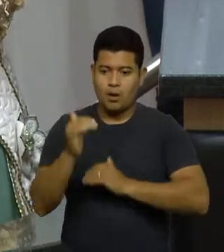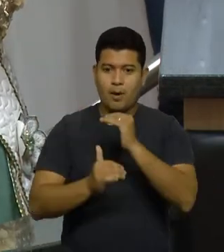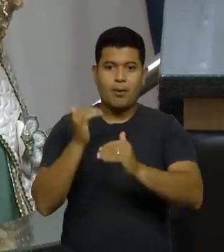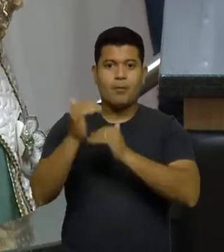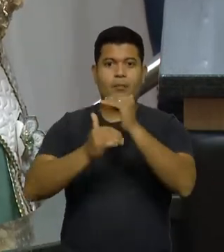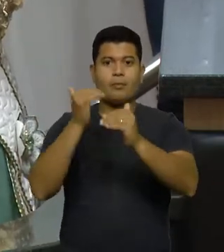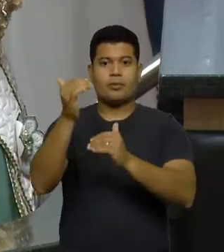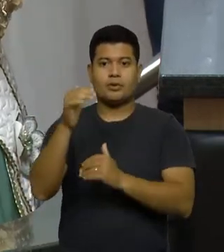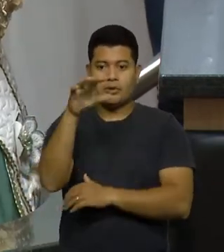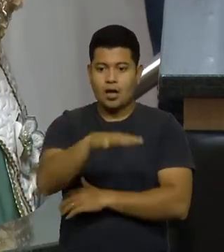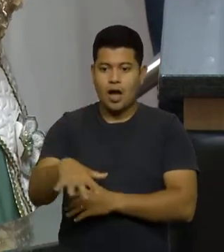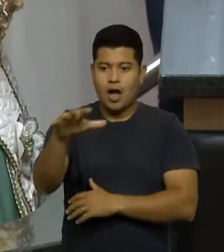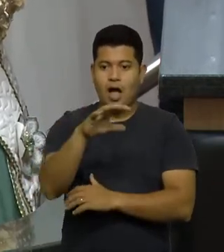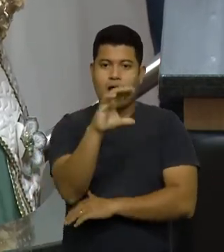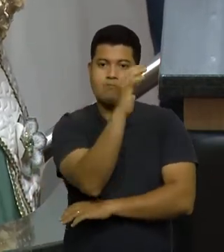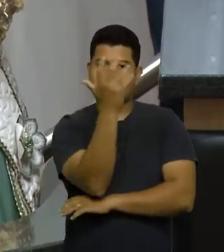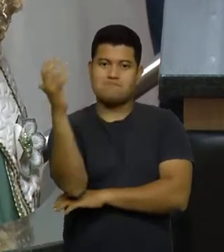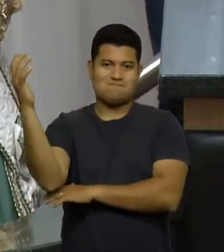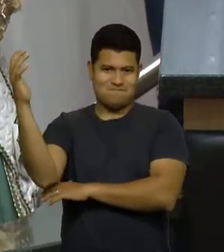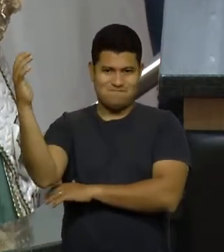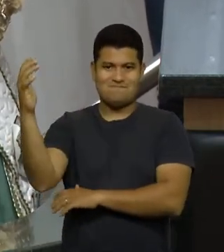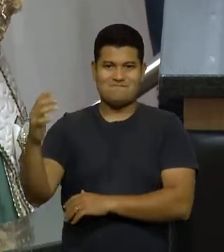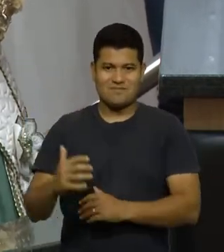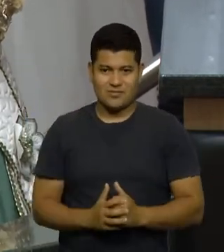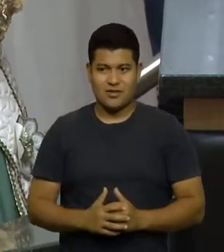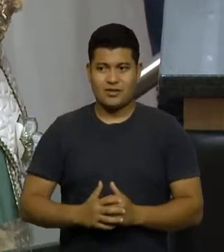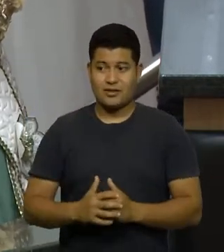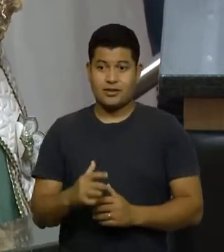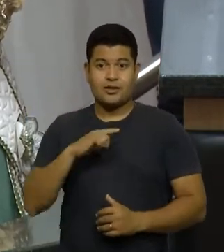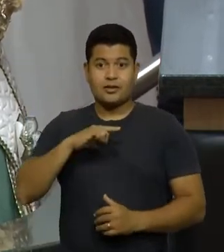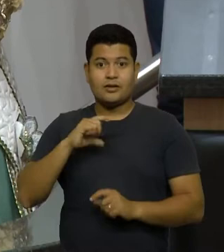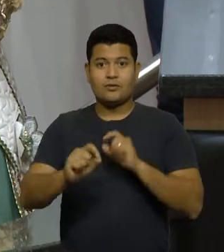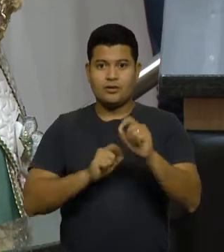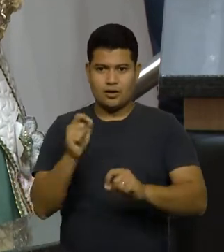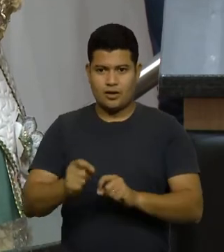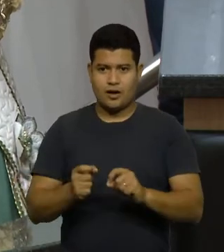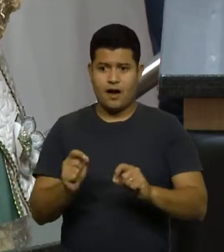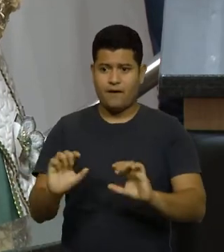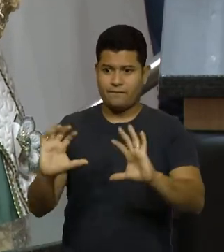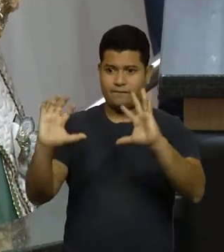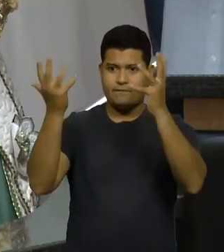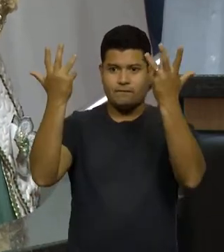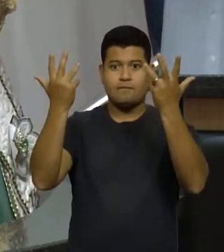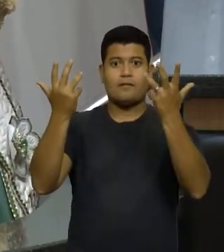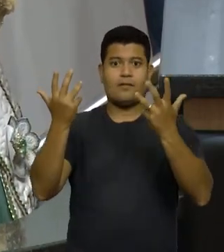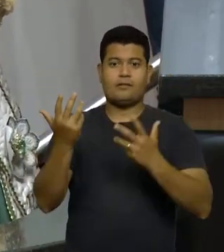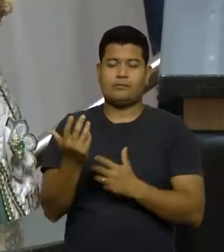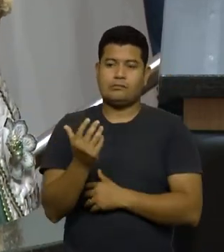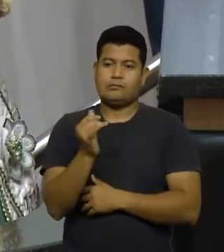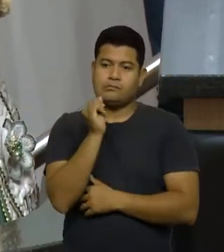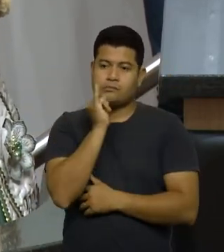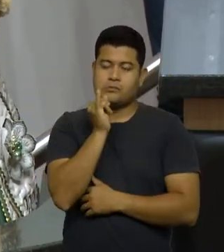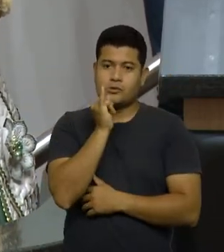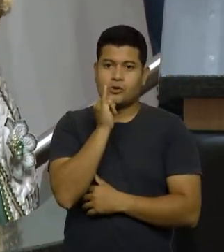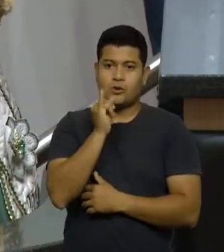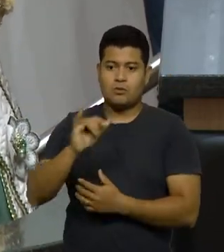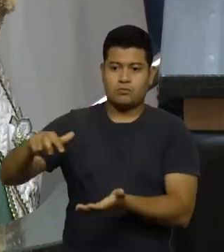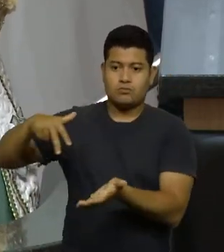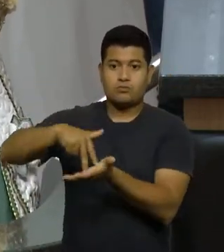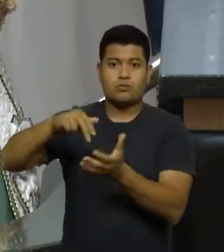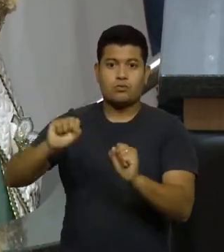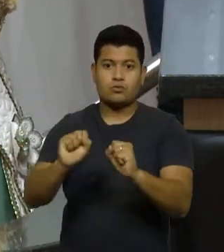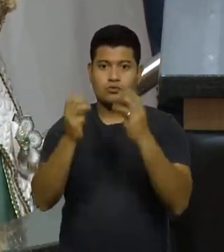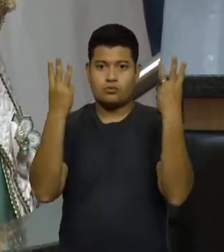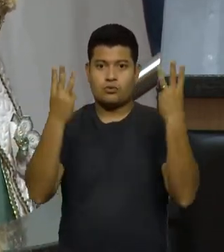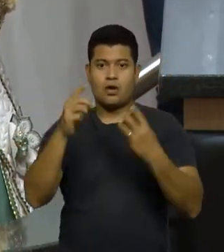área florestal. Também temos atrações nacionais. O nosso show principal é